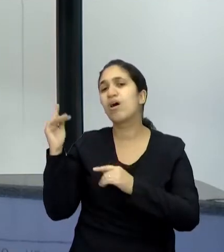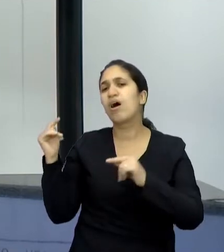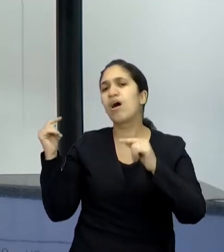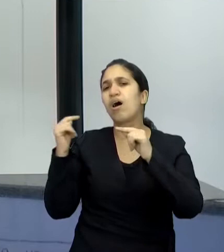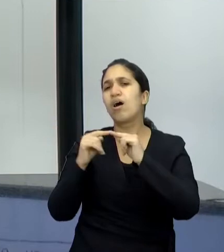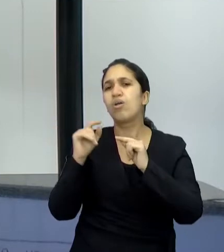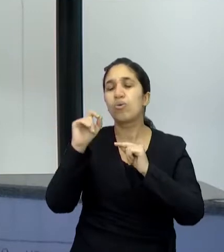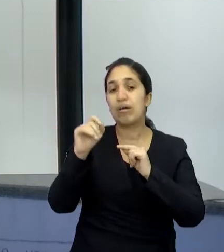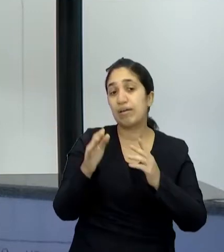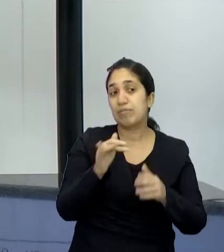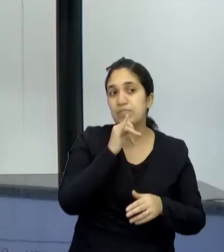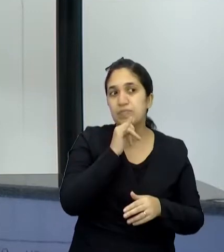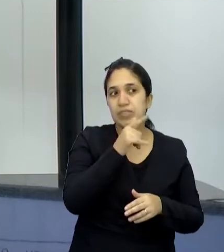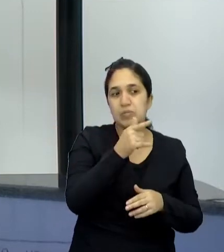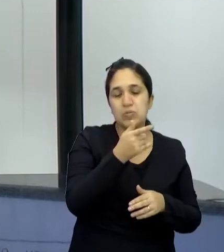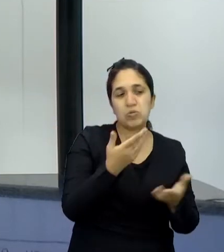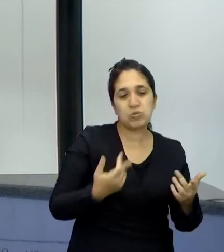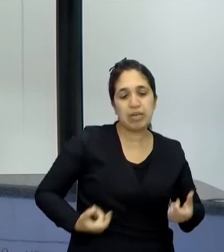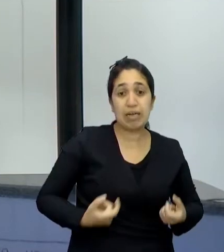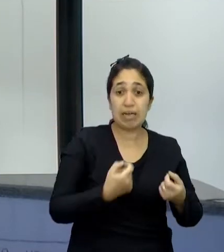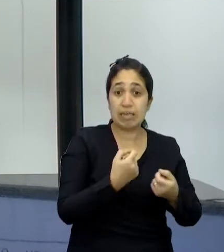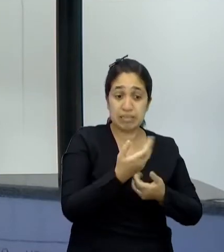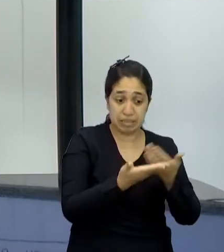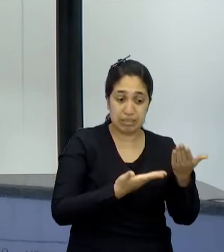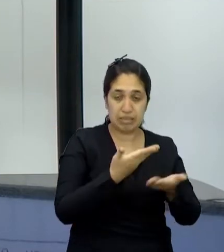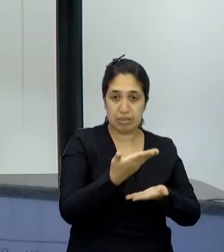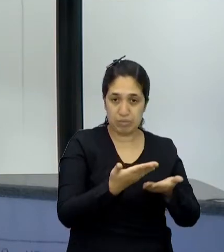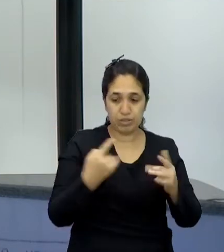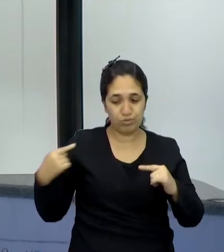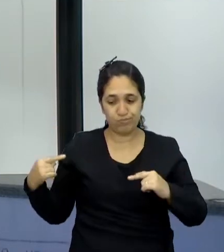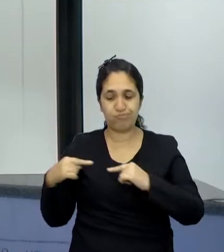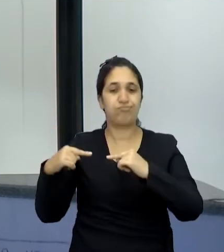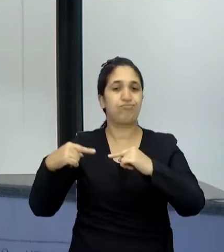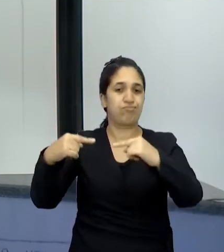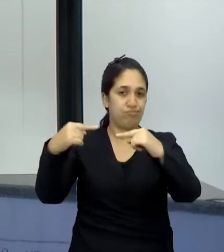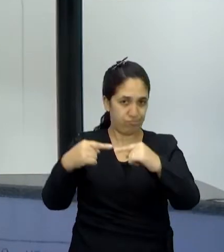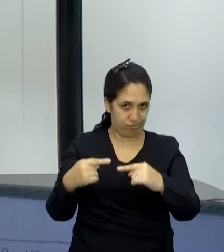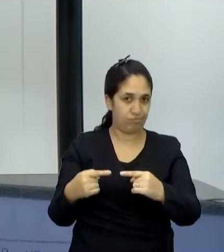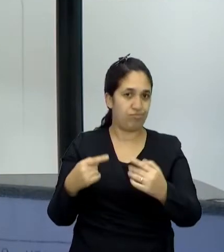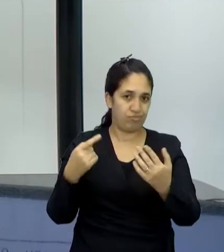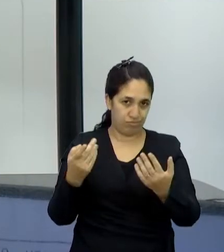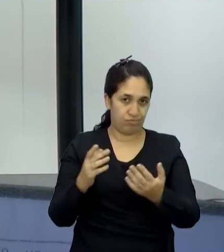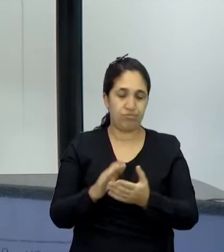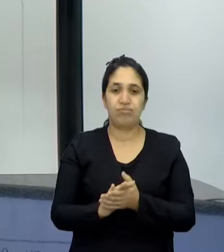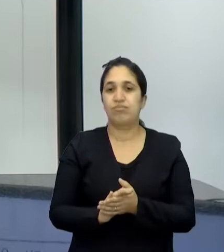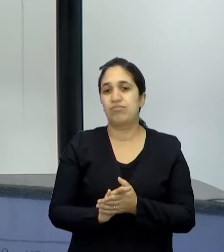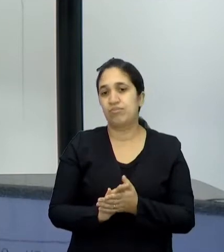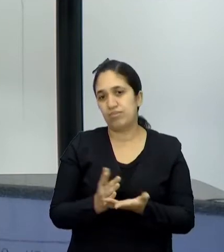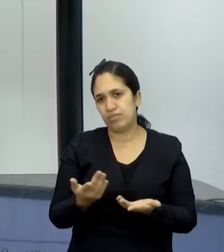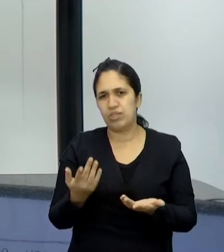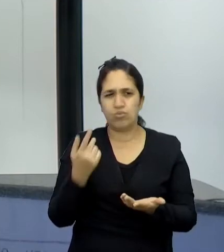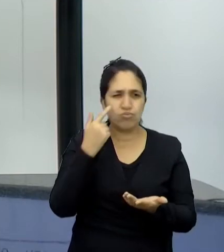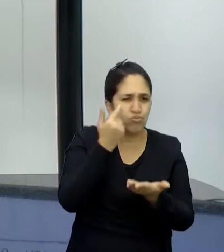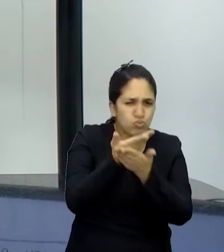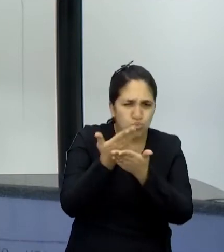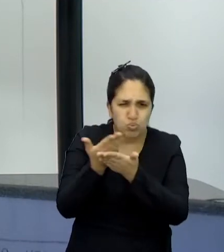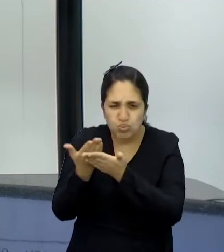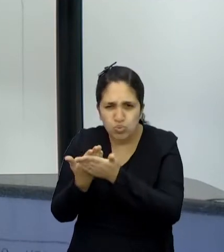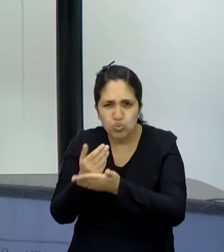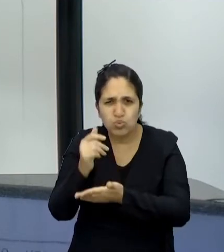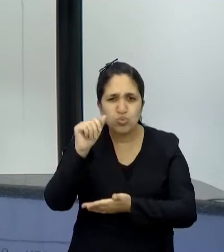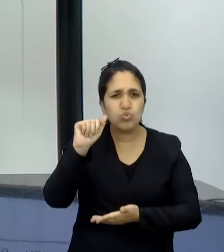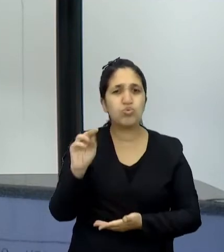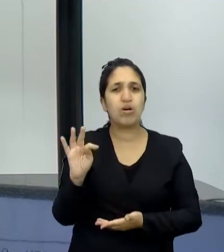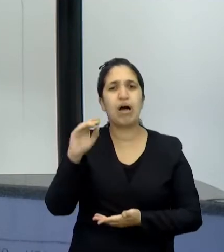tratamento de câncer, por exemplo, tá bom? Então a gente vai ver esse fenômeno natural, que está mais voltado para o estudo dos átomos e tudo mais, propriedades